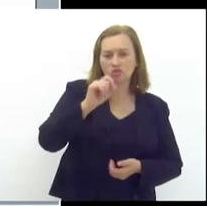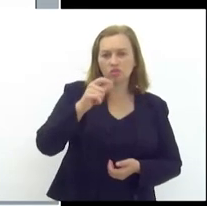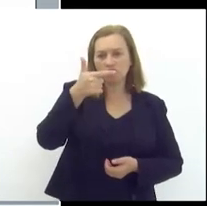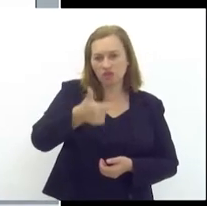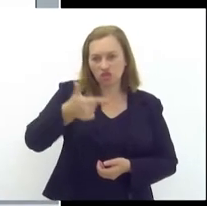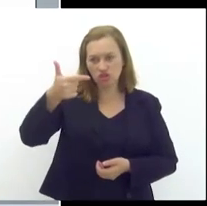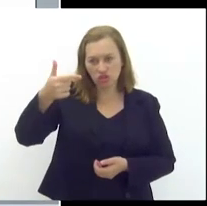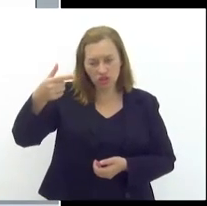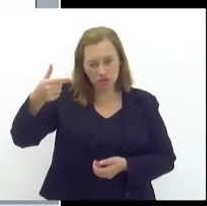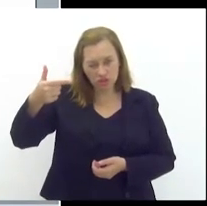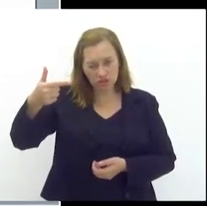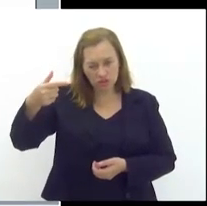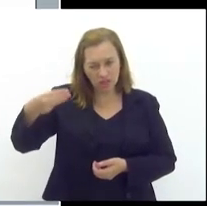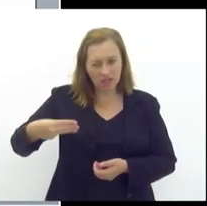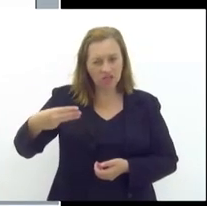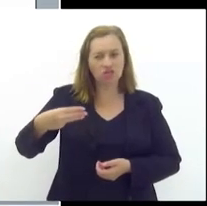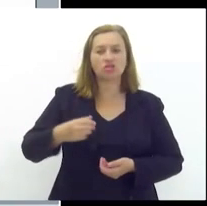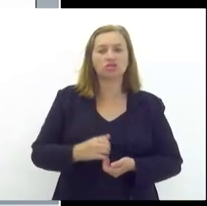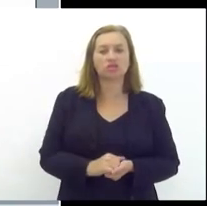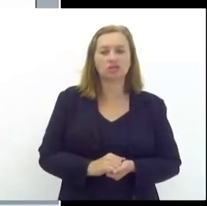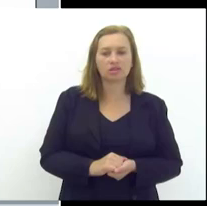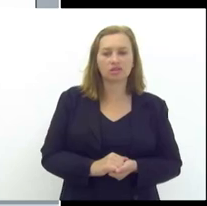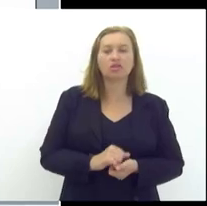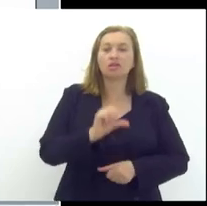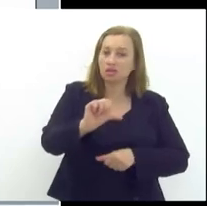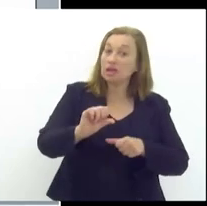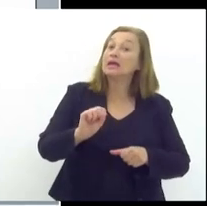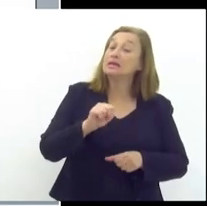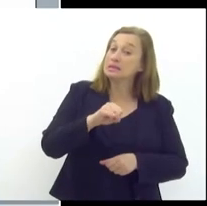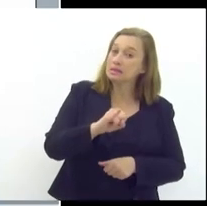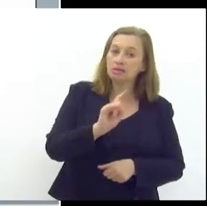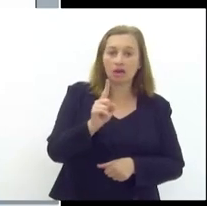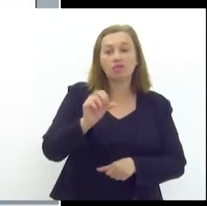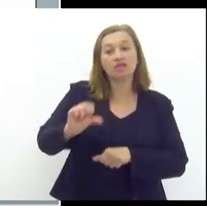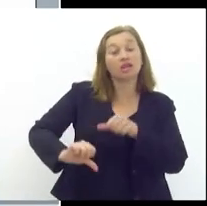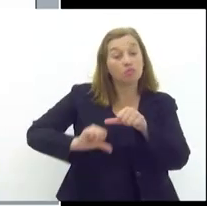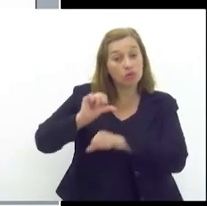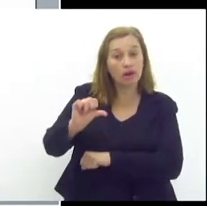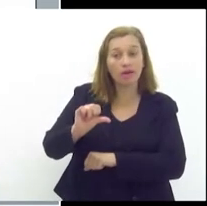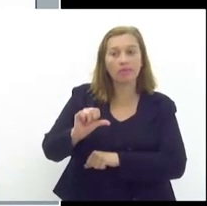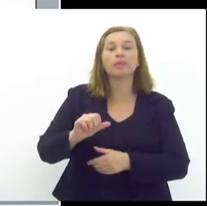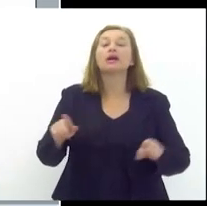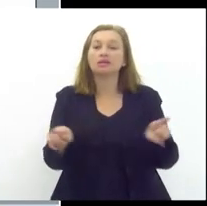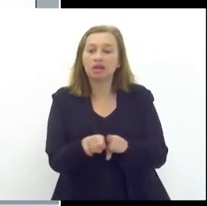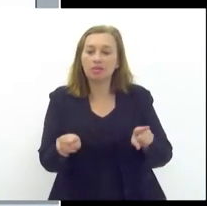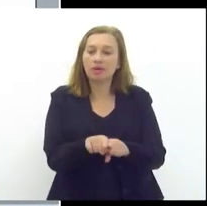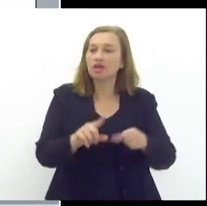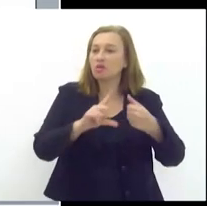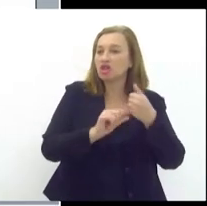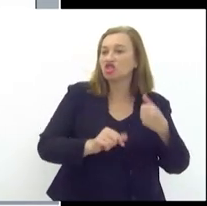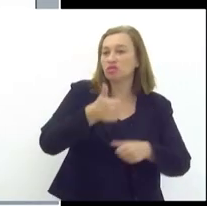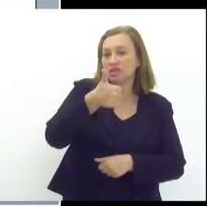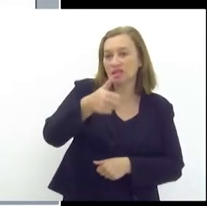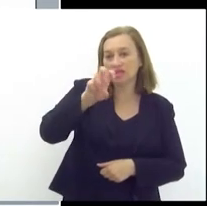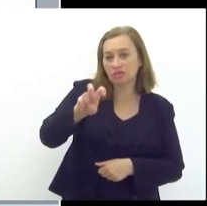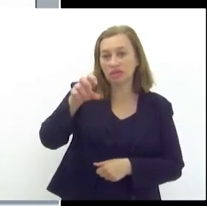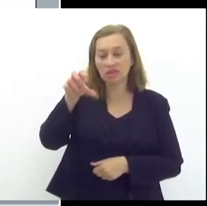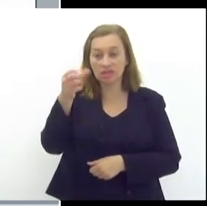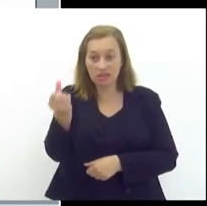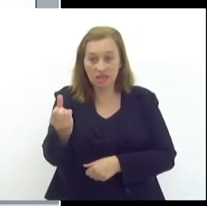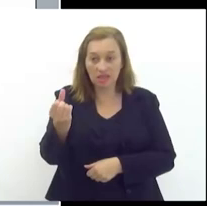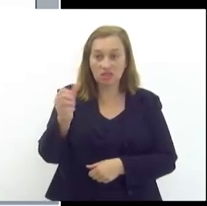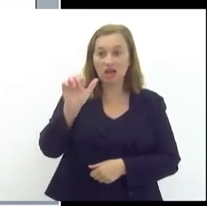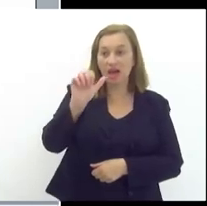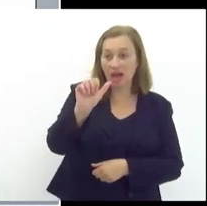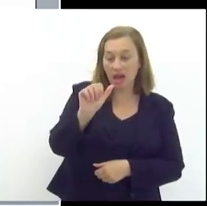construção se o Senado não alterar isso também disse no artigo 156 a inciso